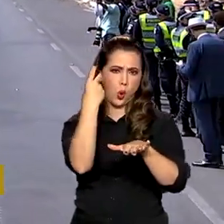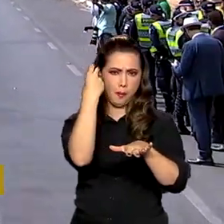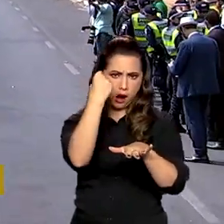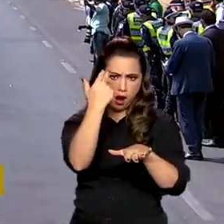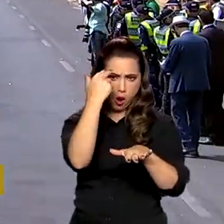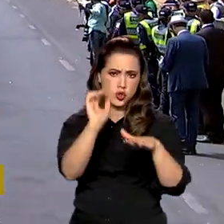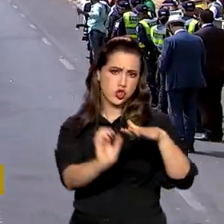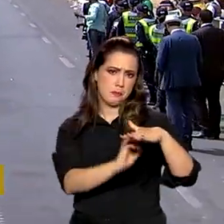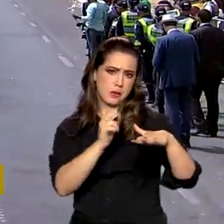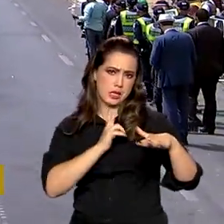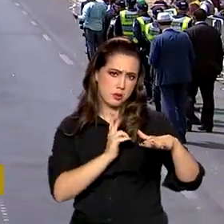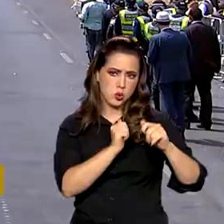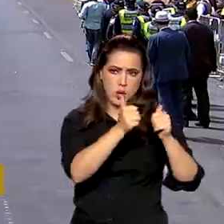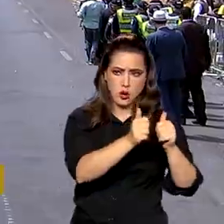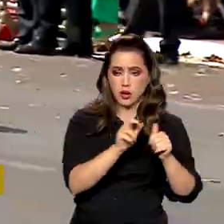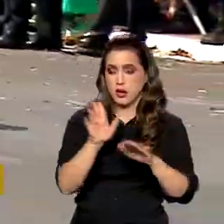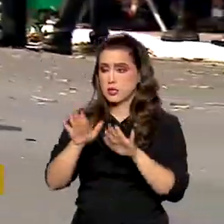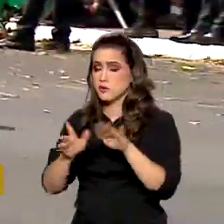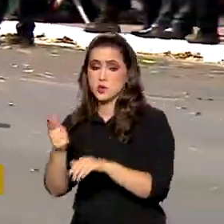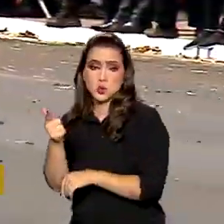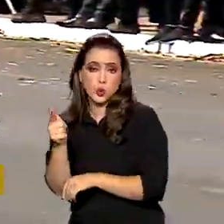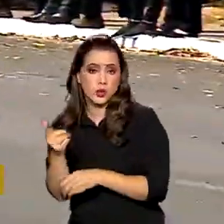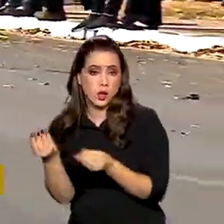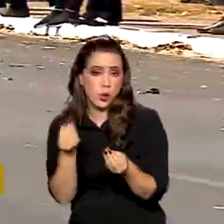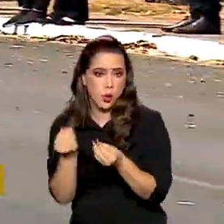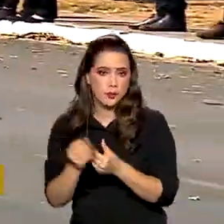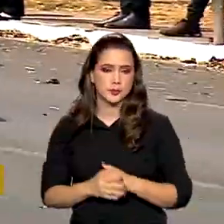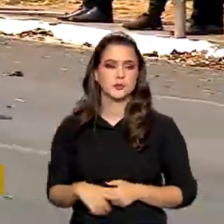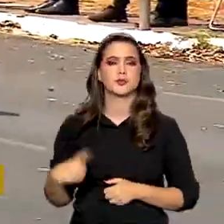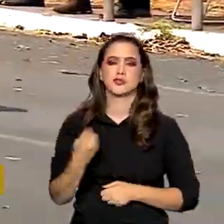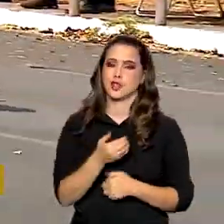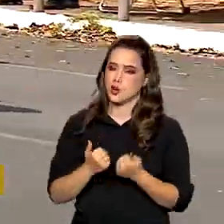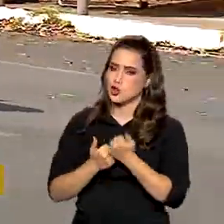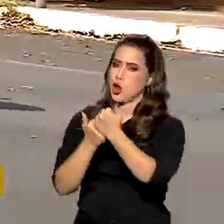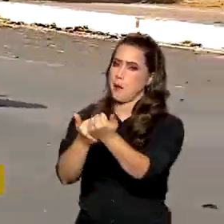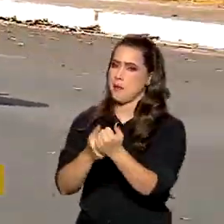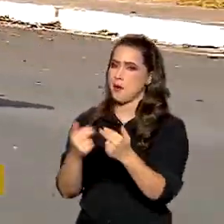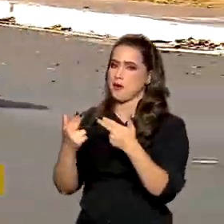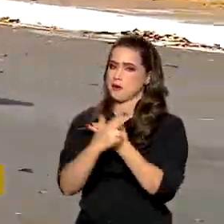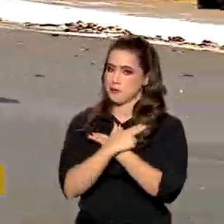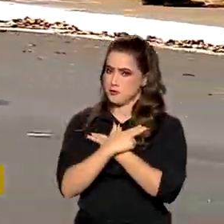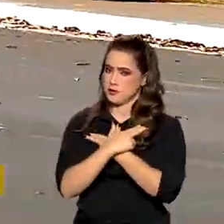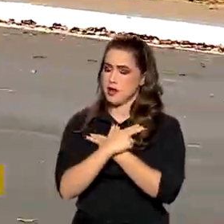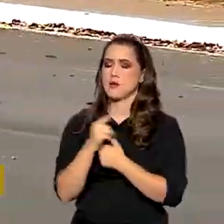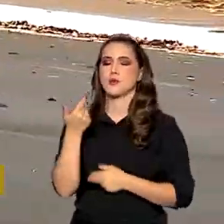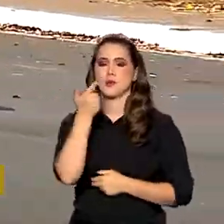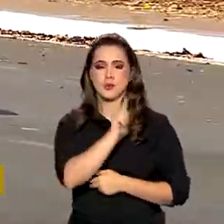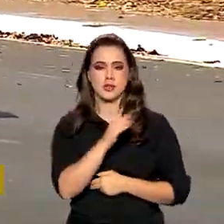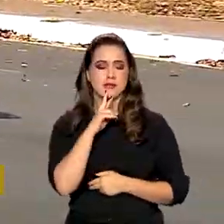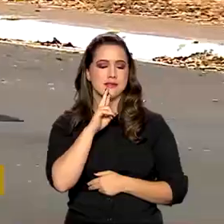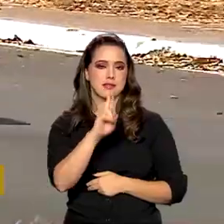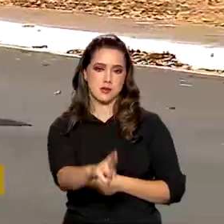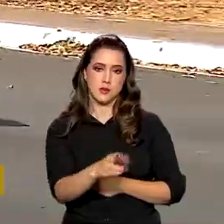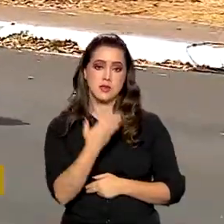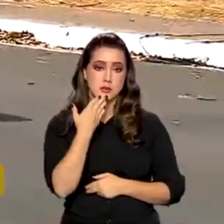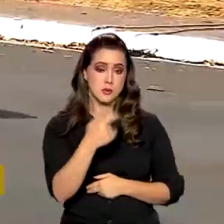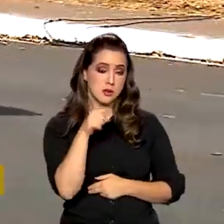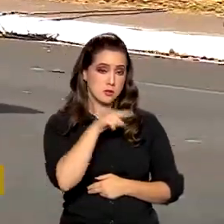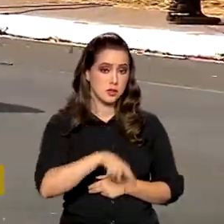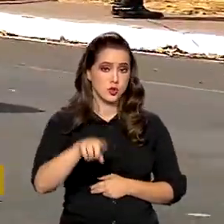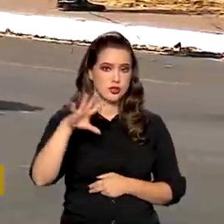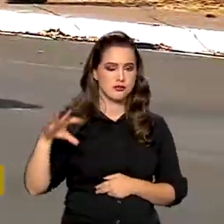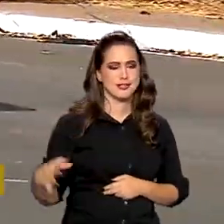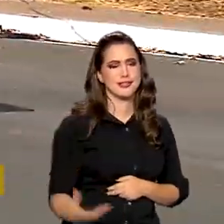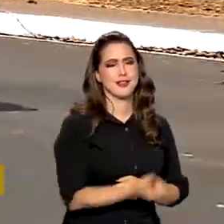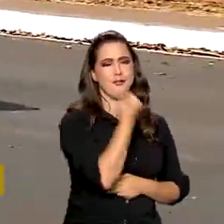possível, principalmente para lugares que não existe esse apoio de aeronave comercial, então a Força Aérea consegue atender a essas demandas, salvando